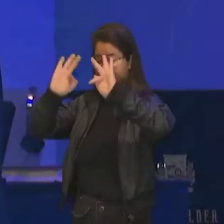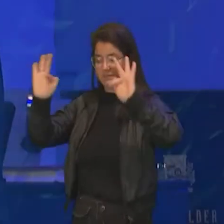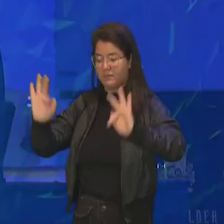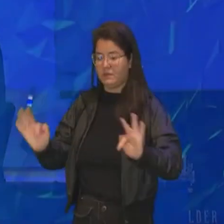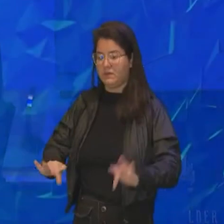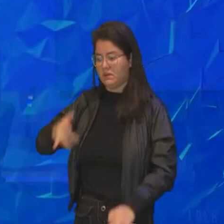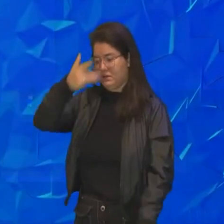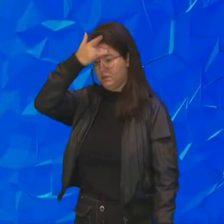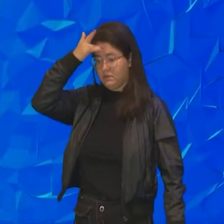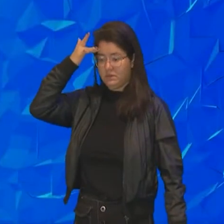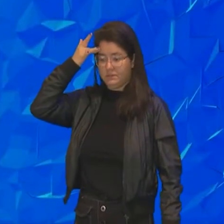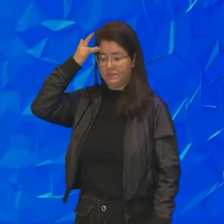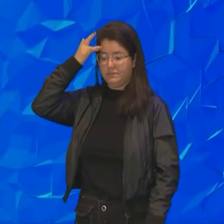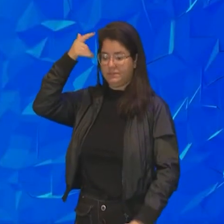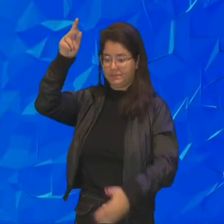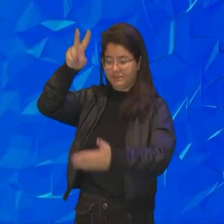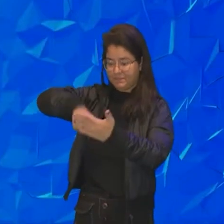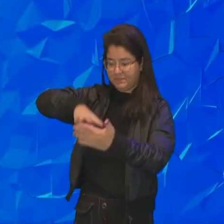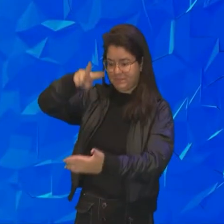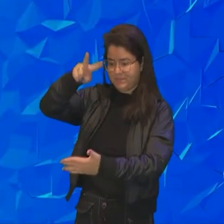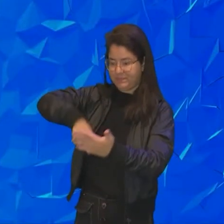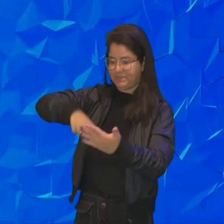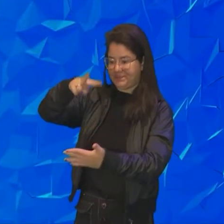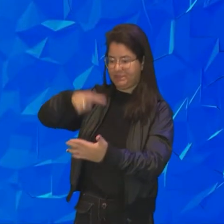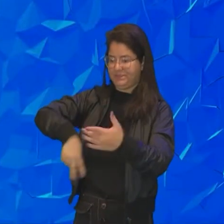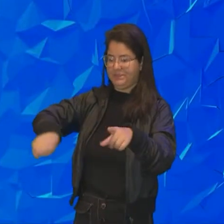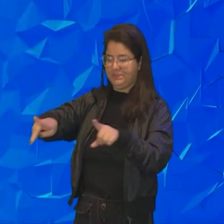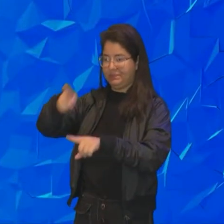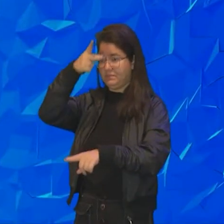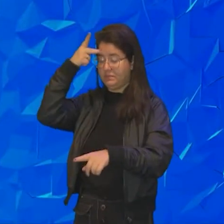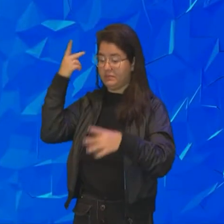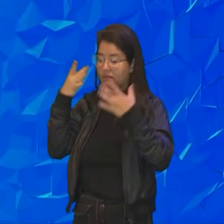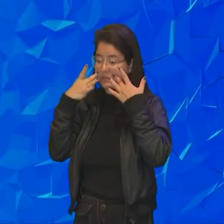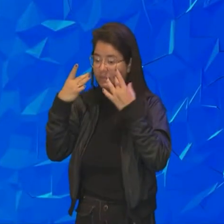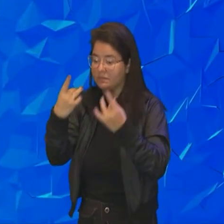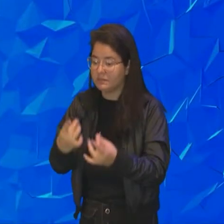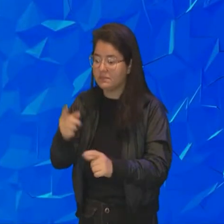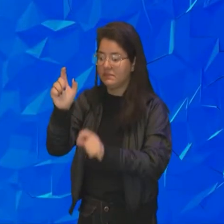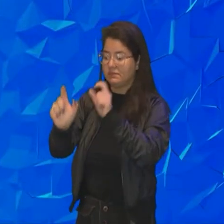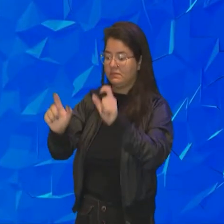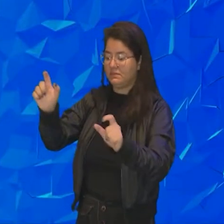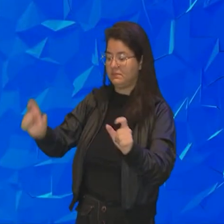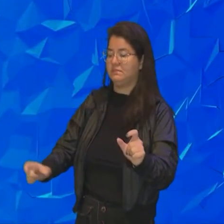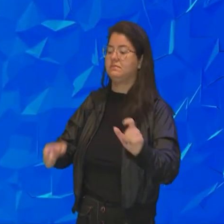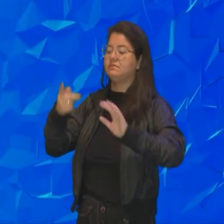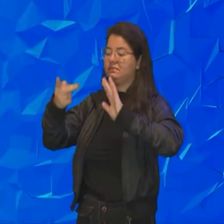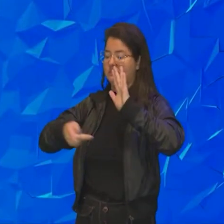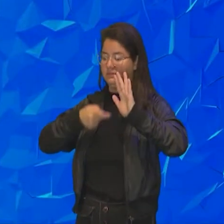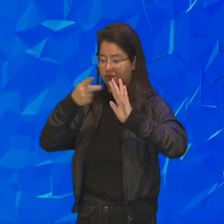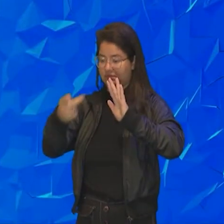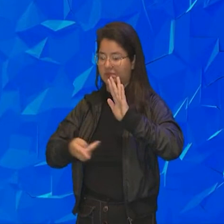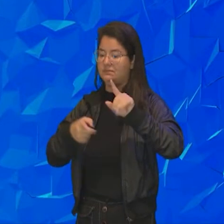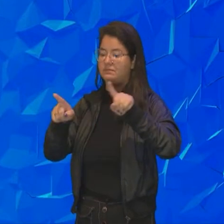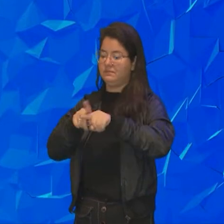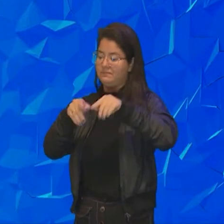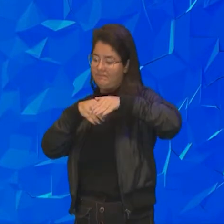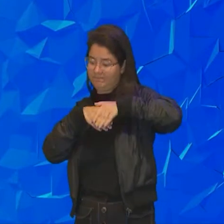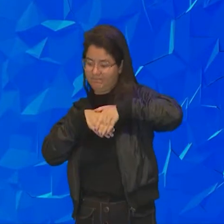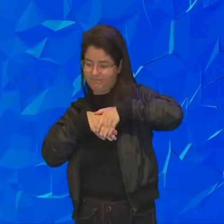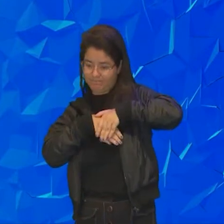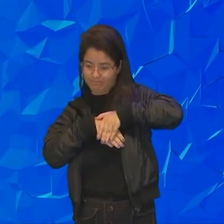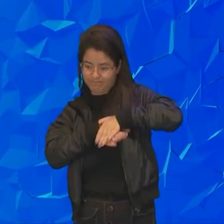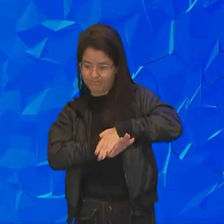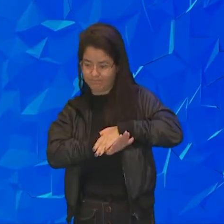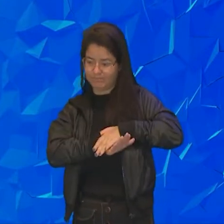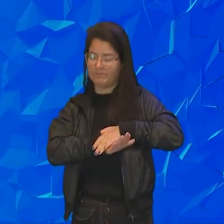Bem-aventurados aqueles que leem e aqueles que ouvem as palavras da profecia e